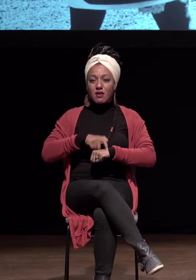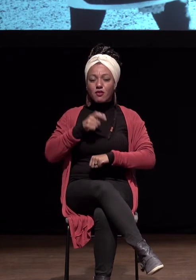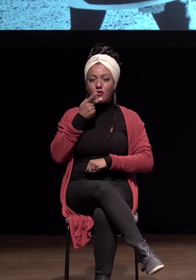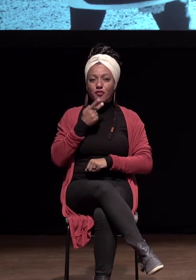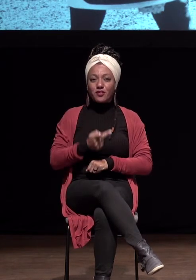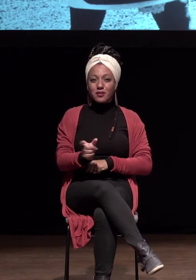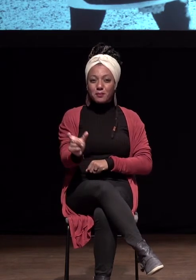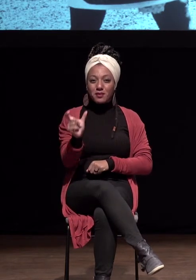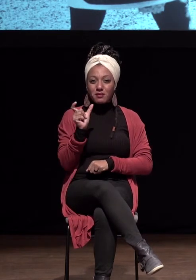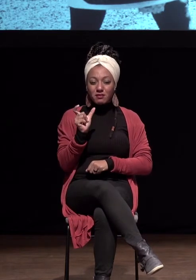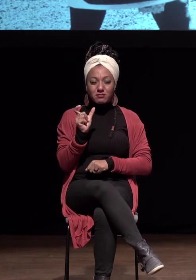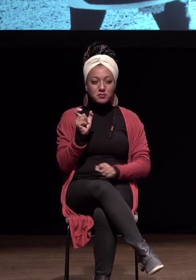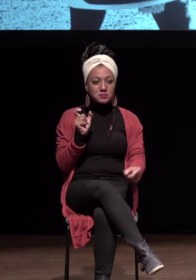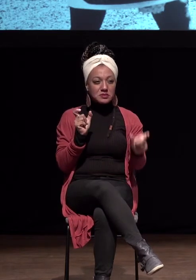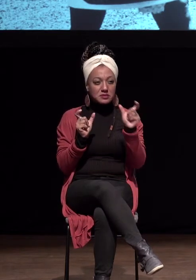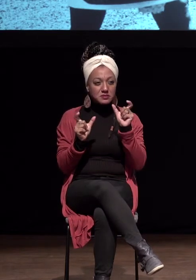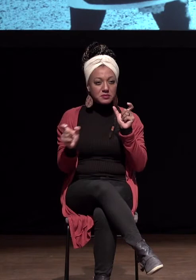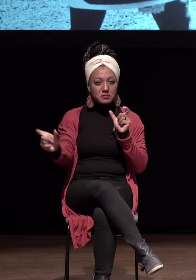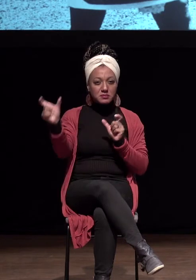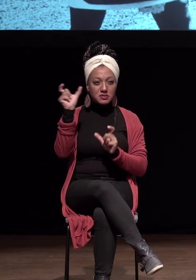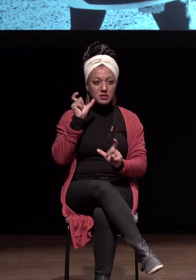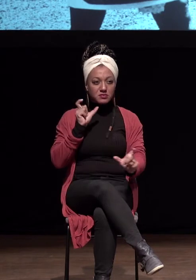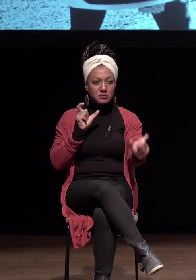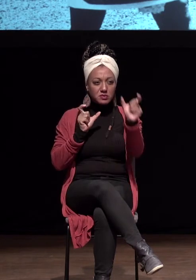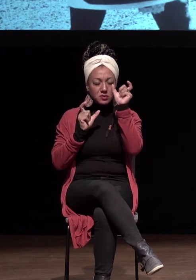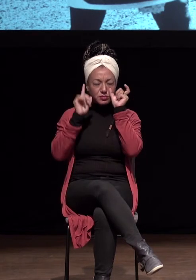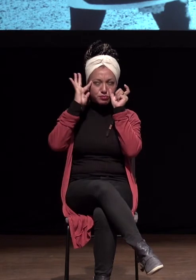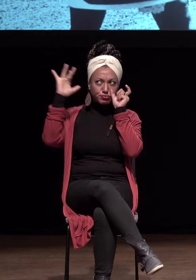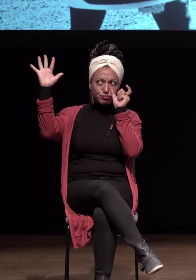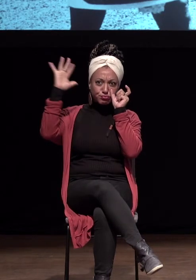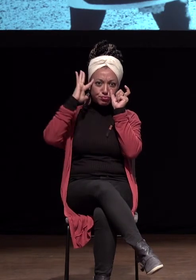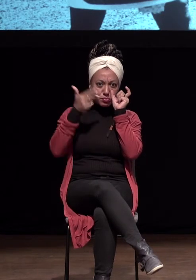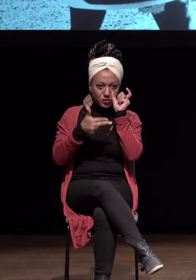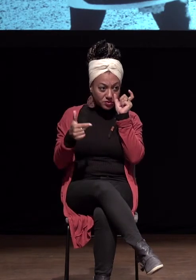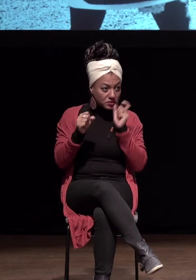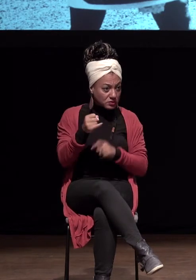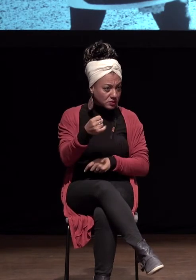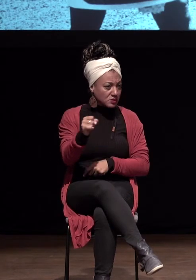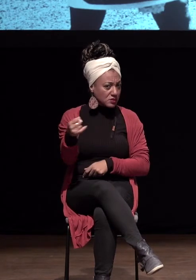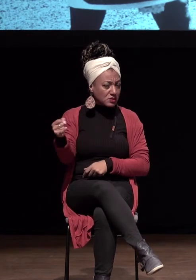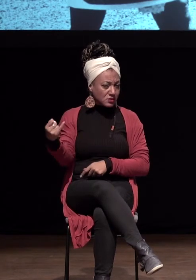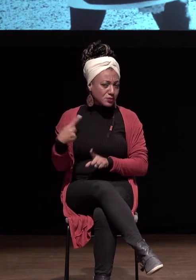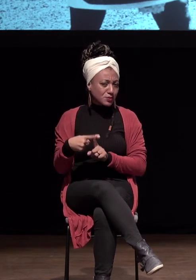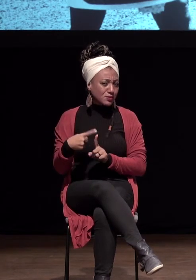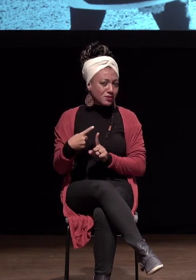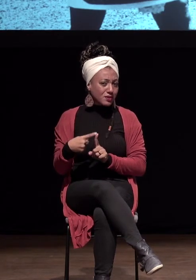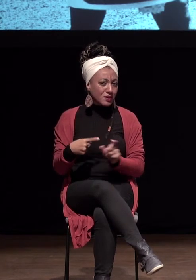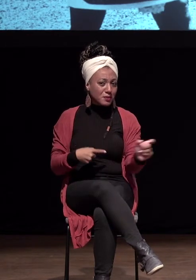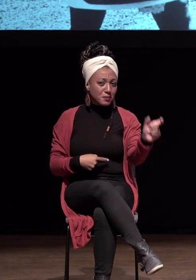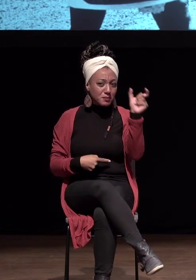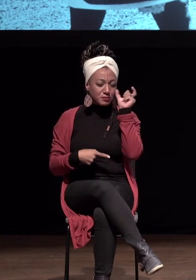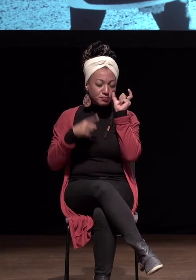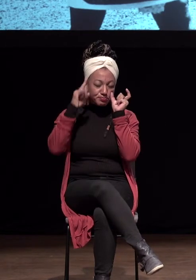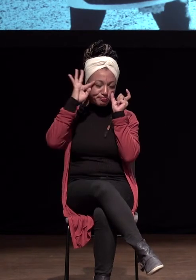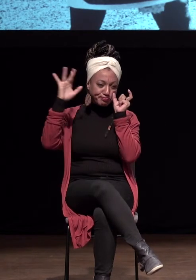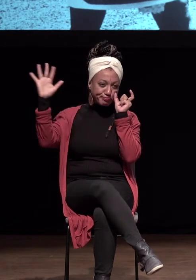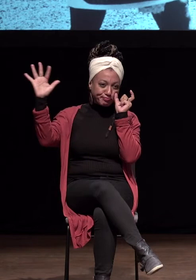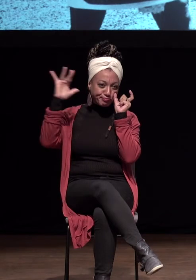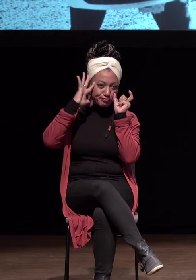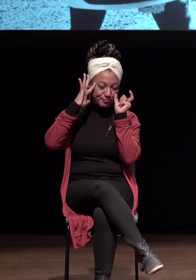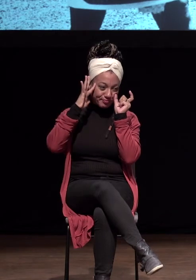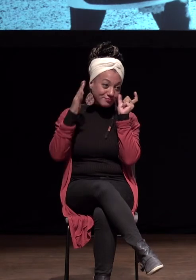falei, vocês viram alguma coisa? Sim. As palavras trazem